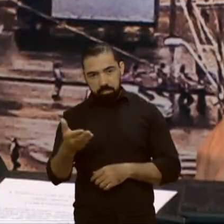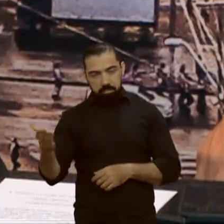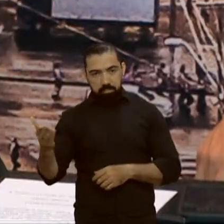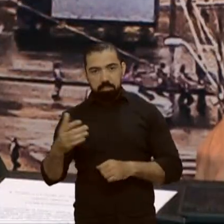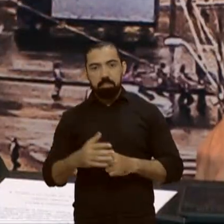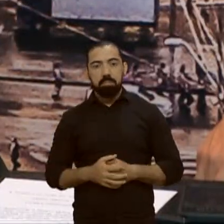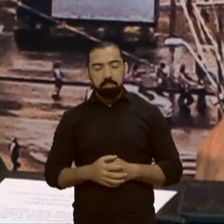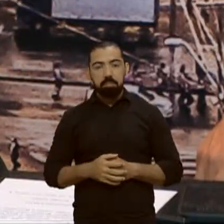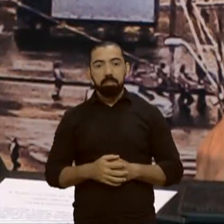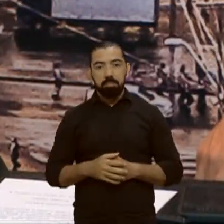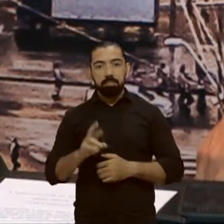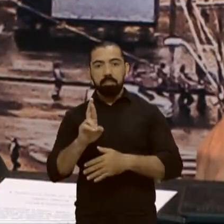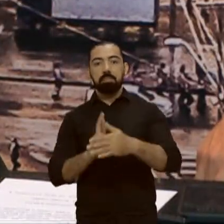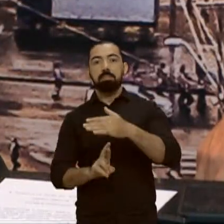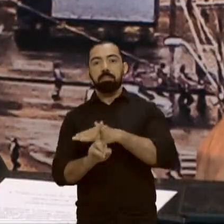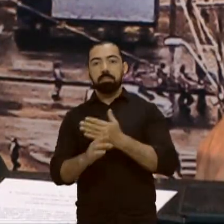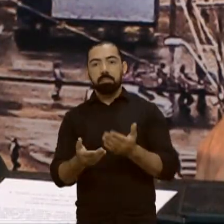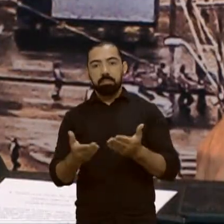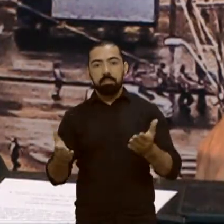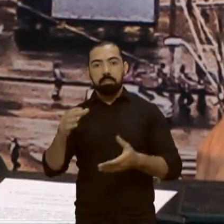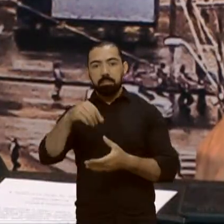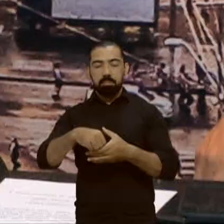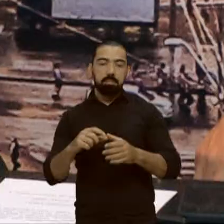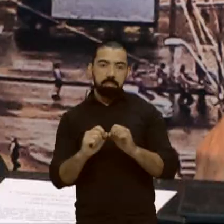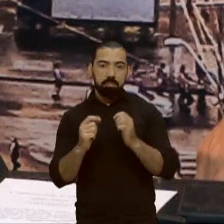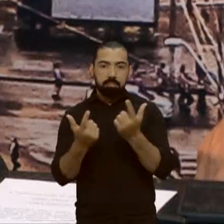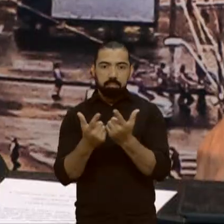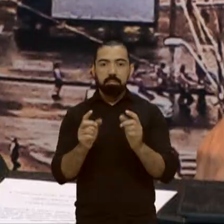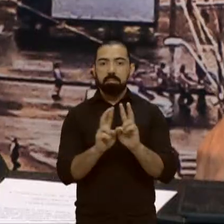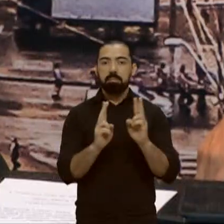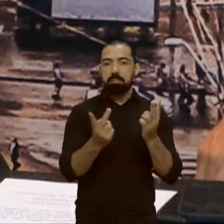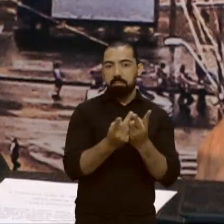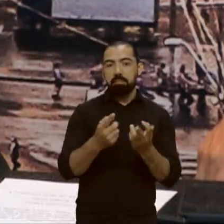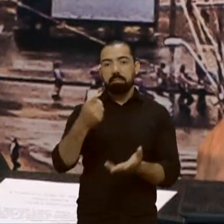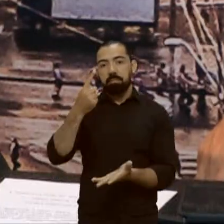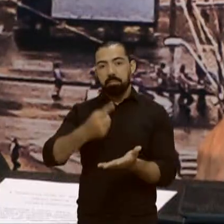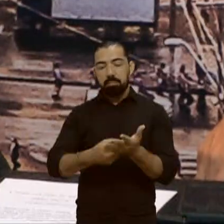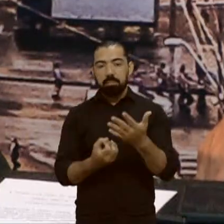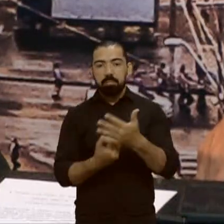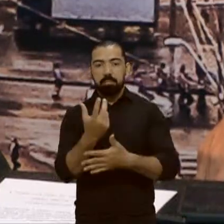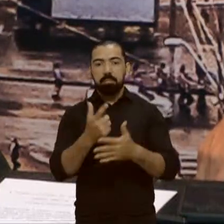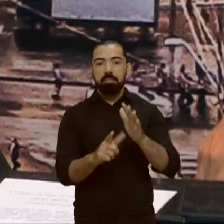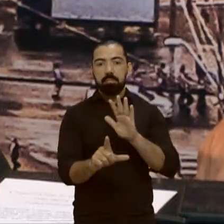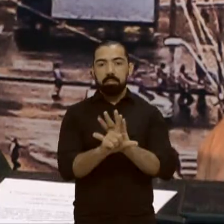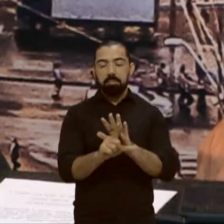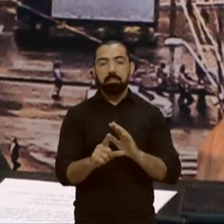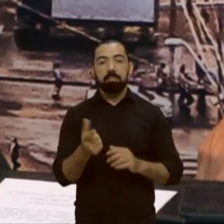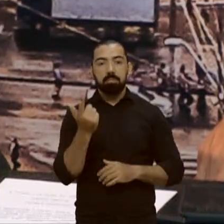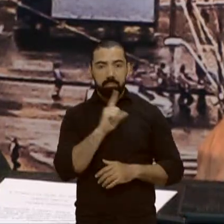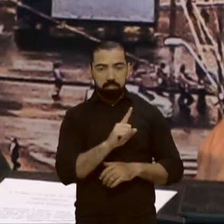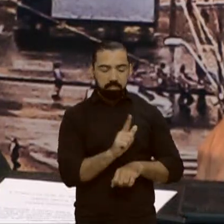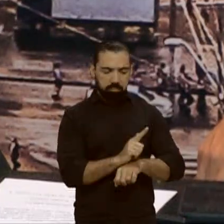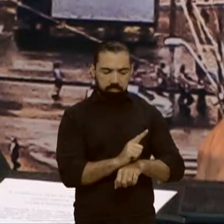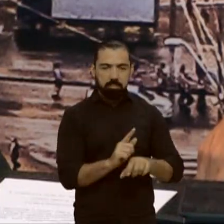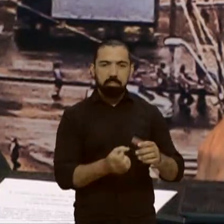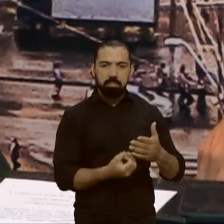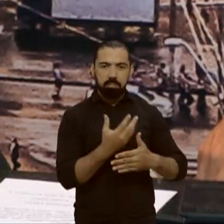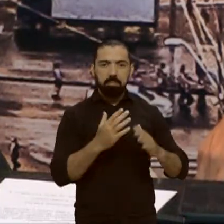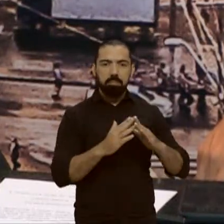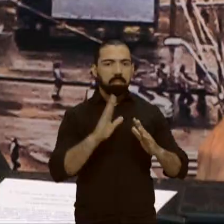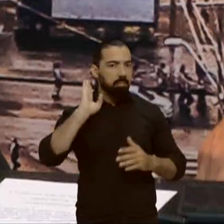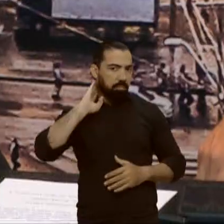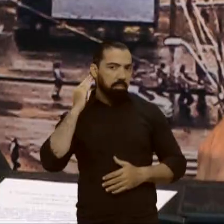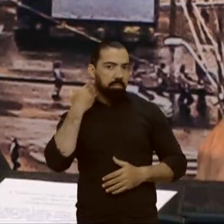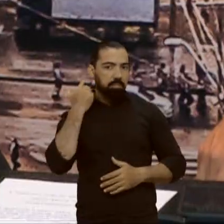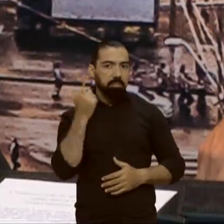os nossos representantes do Legislativo, fomentar essa capacidade de nos gerir, de nos dar